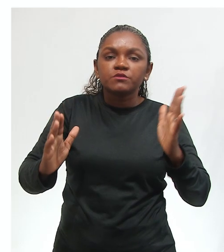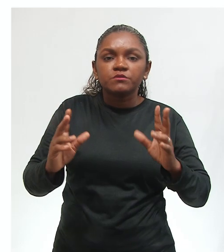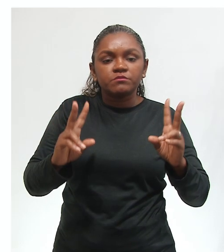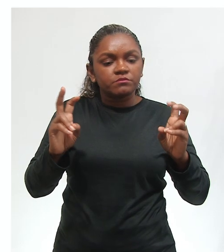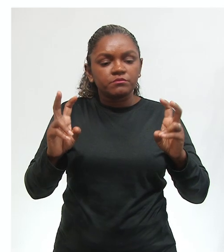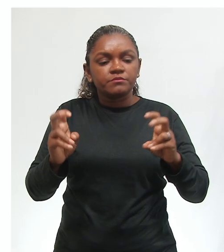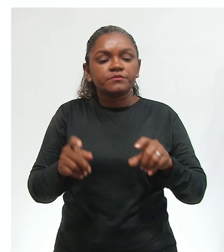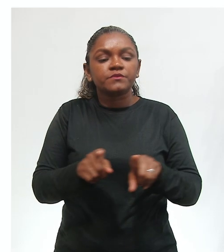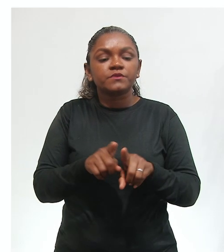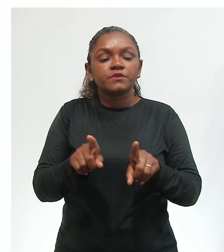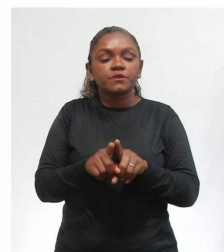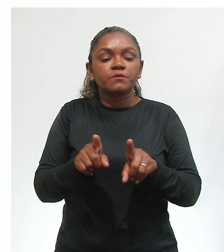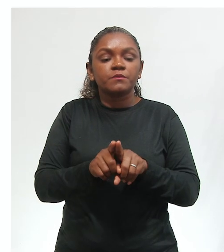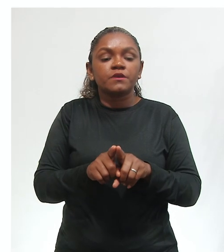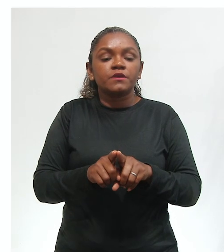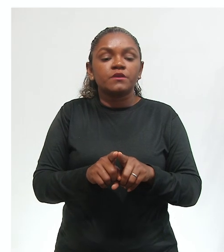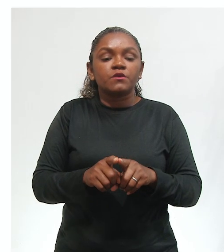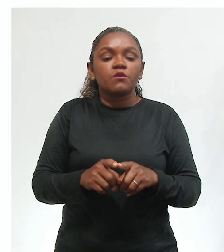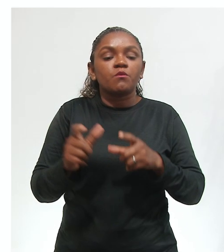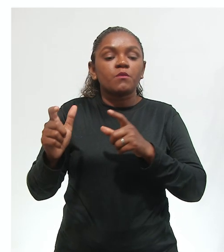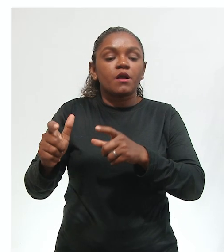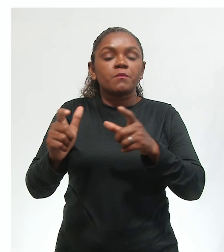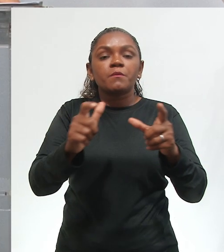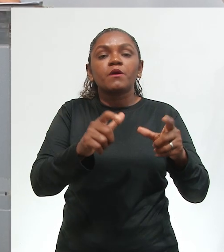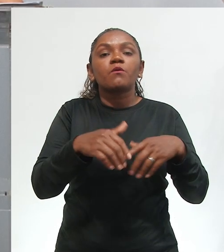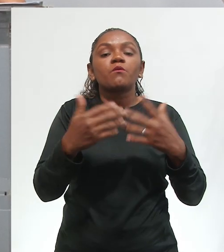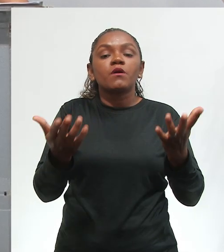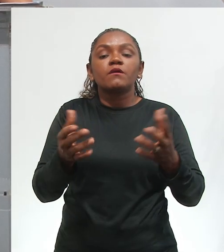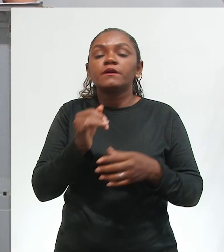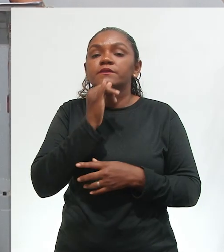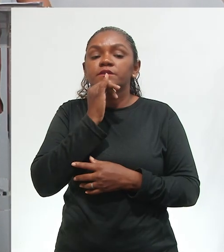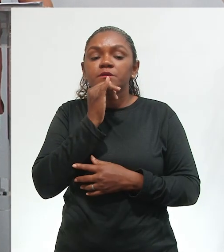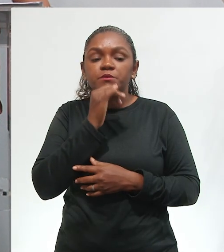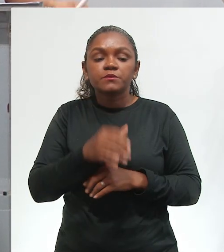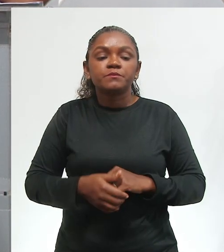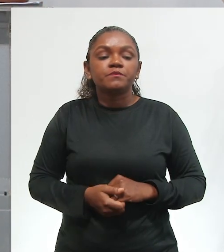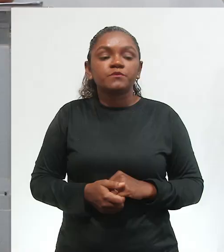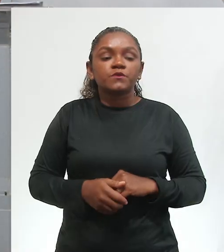que é organizando o sistema. Sobre o quadros